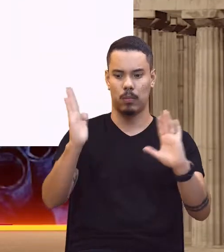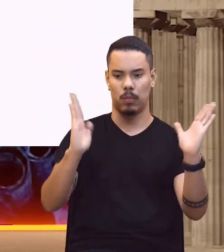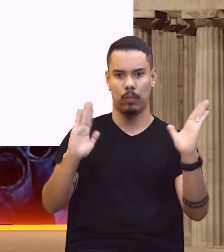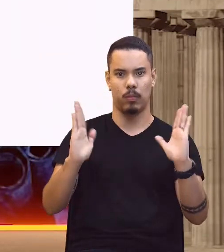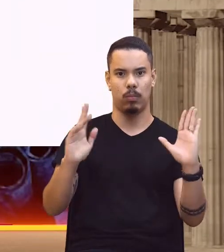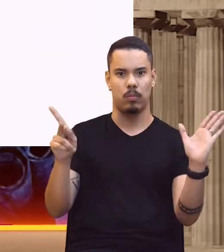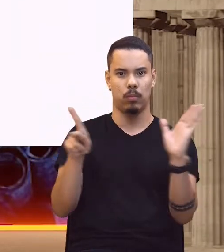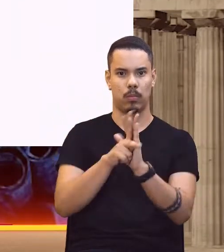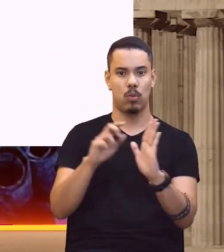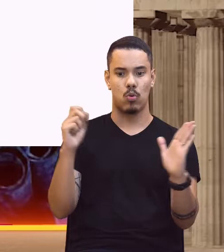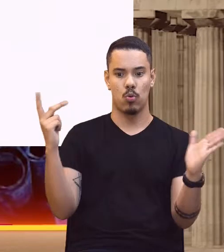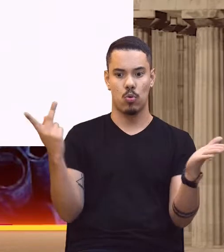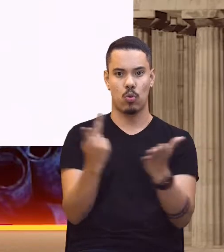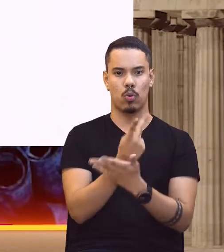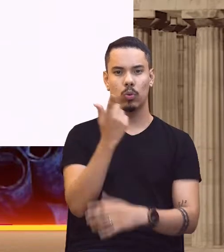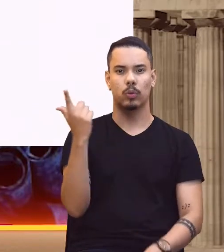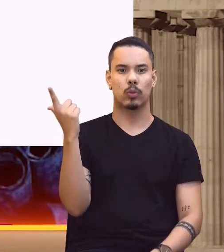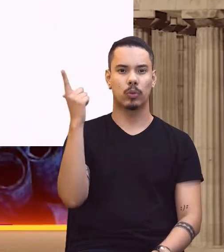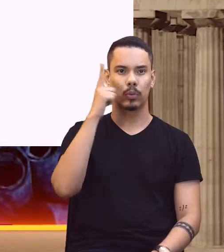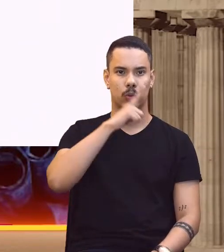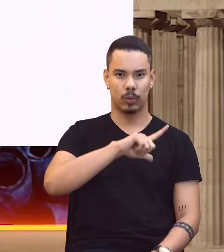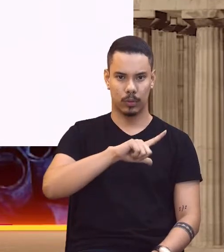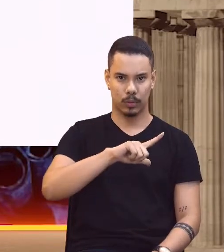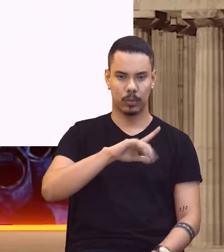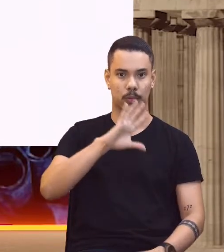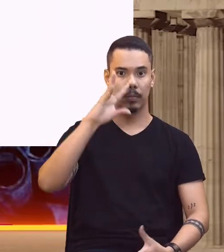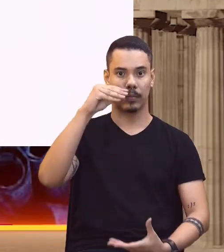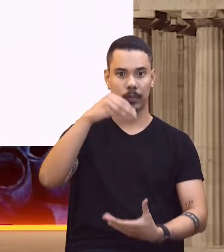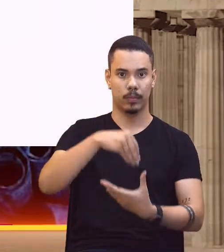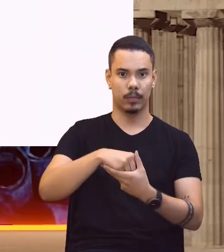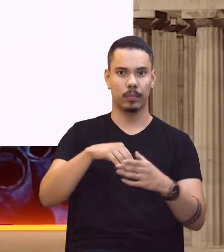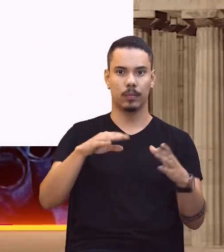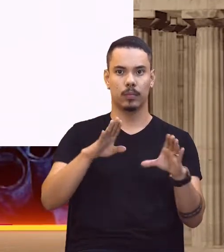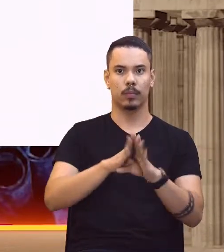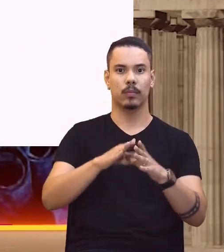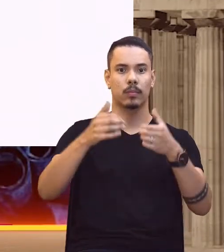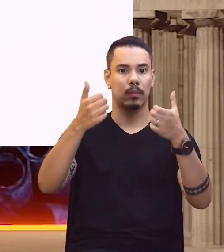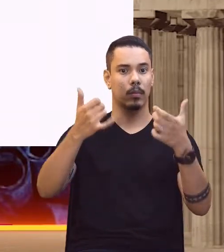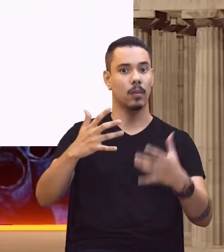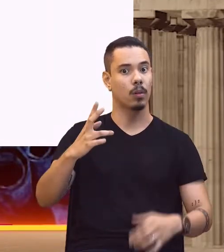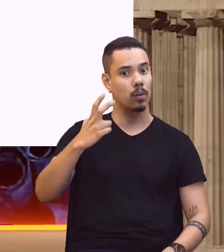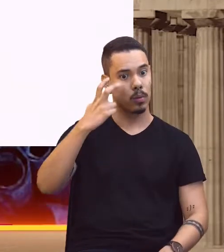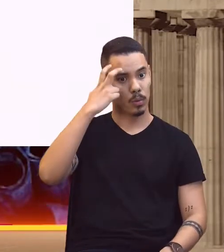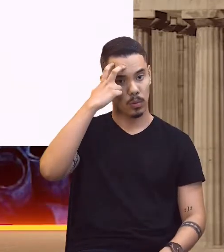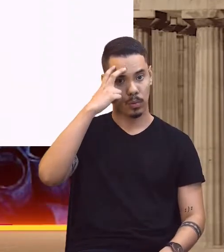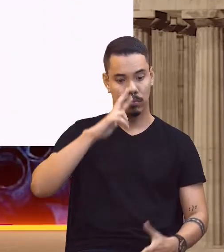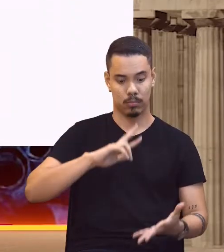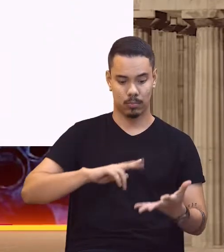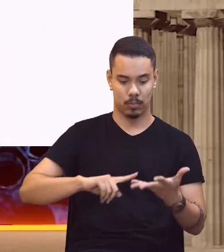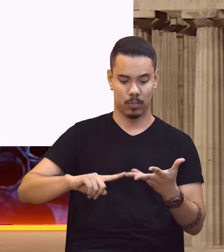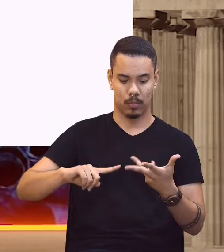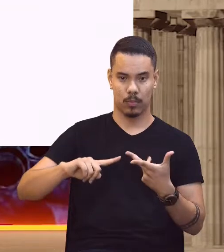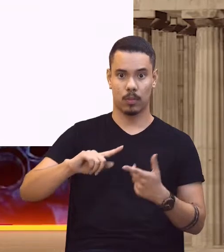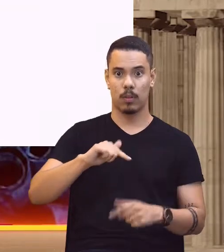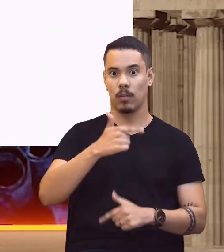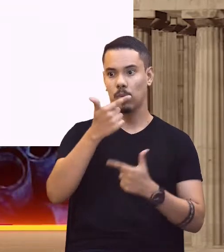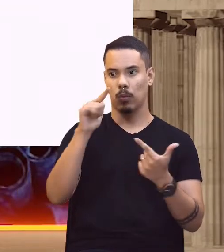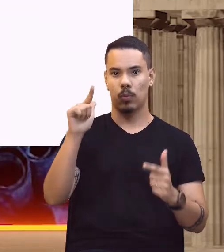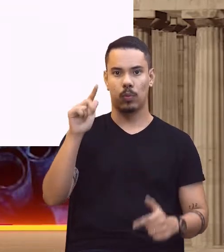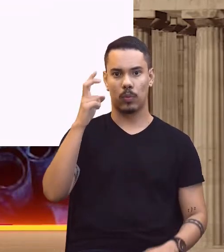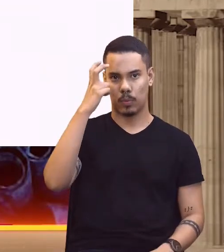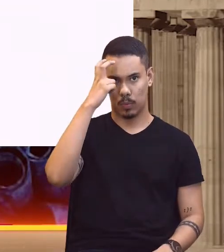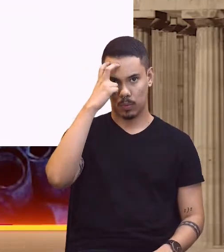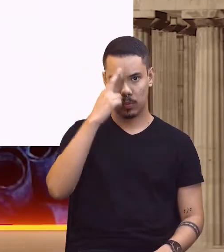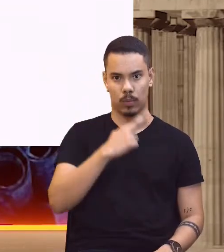das conquistas de Alexandre Magno e trazendo para a cultura grega diversas outras culturas, diversas outras